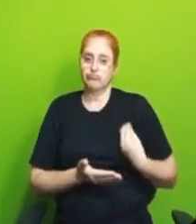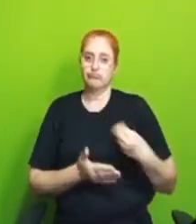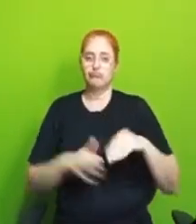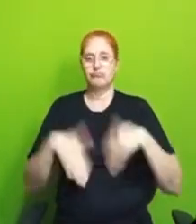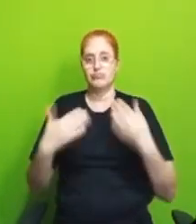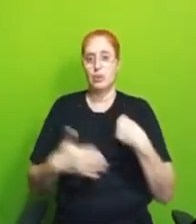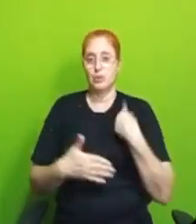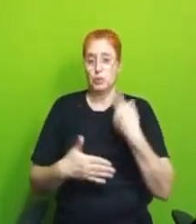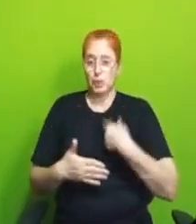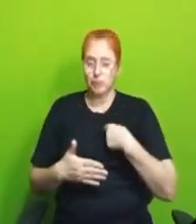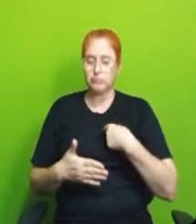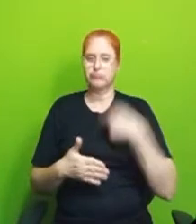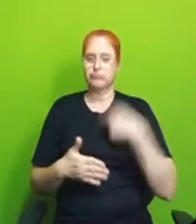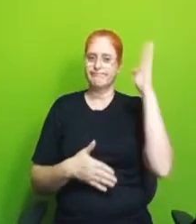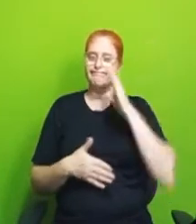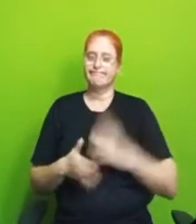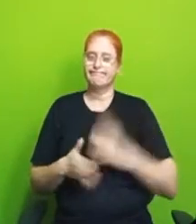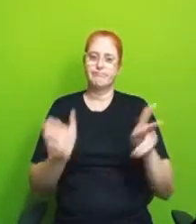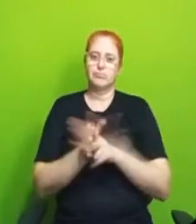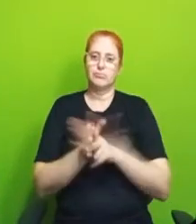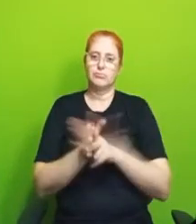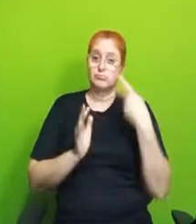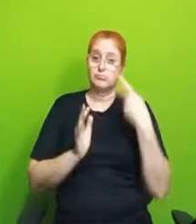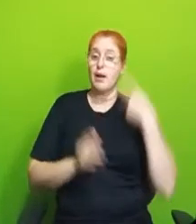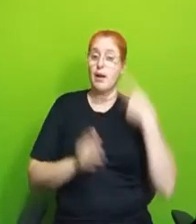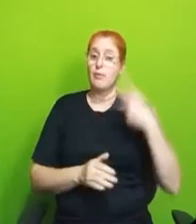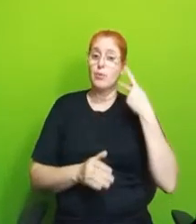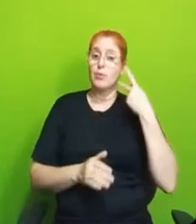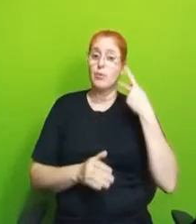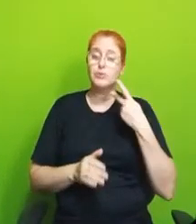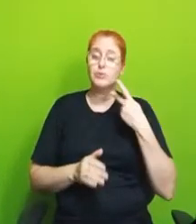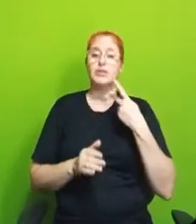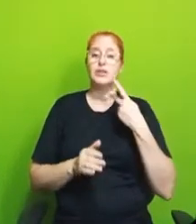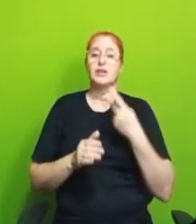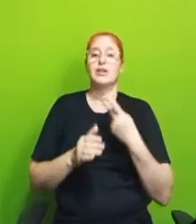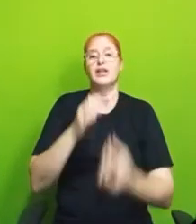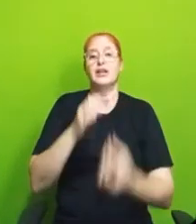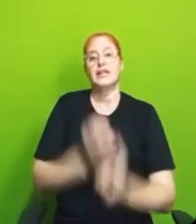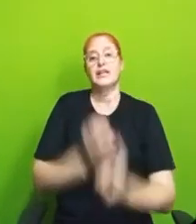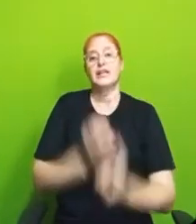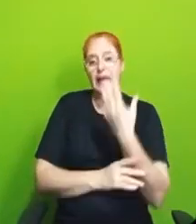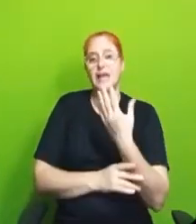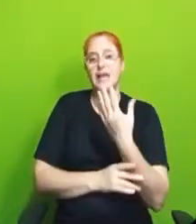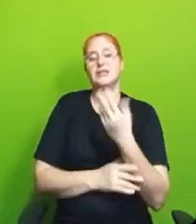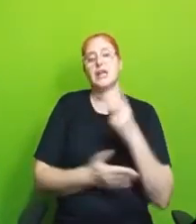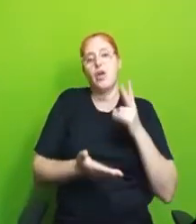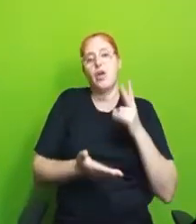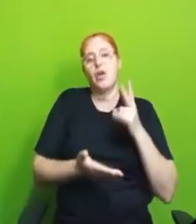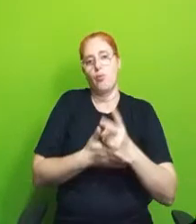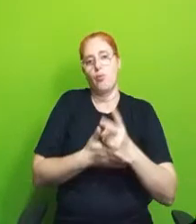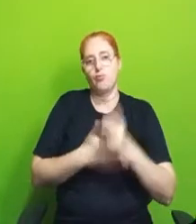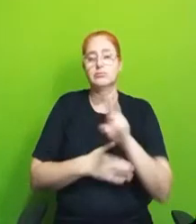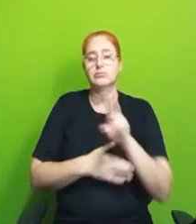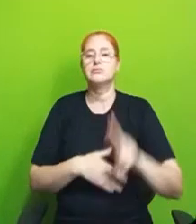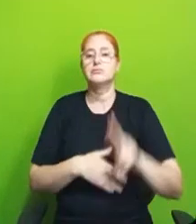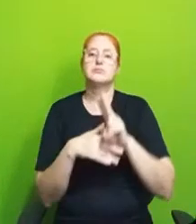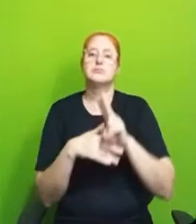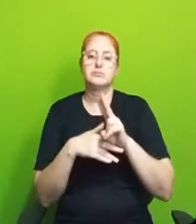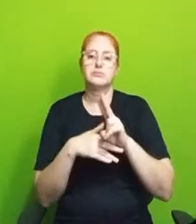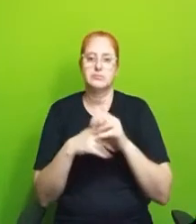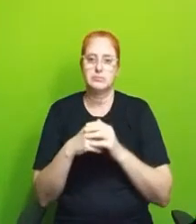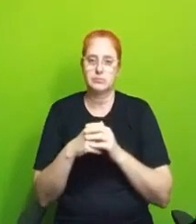Brasil, a política ela se institui, ela se constitui utilizando do tempo